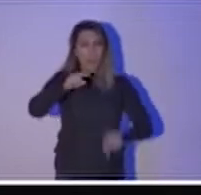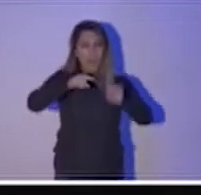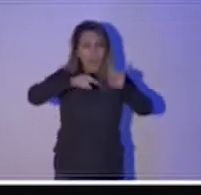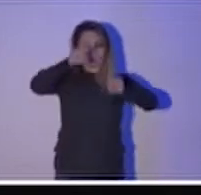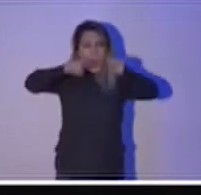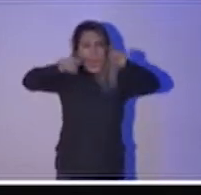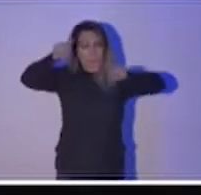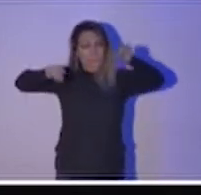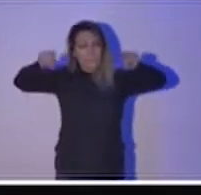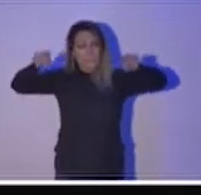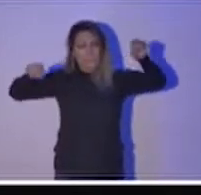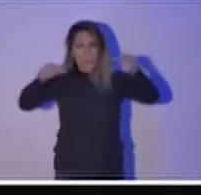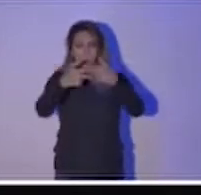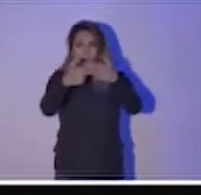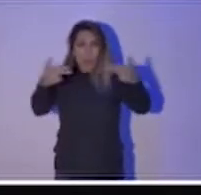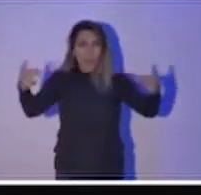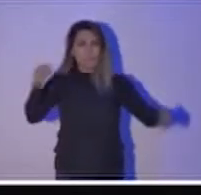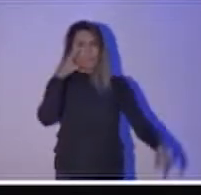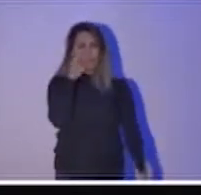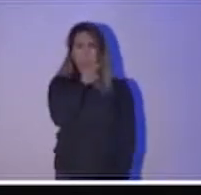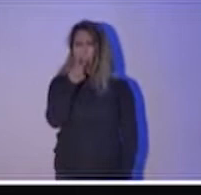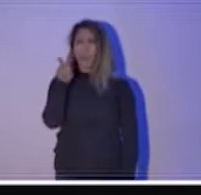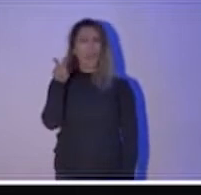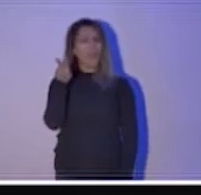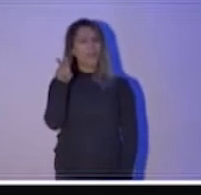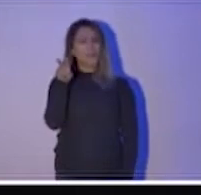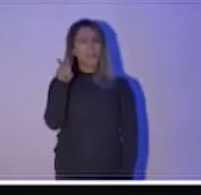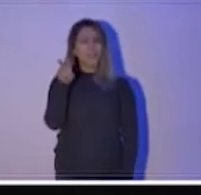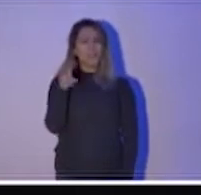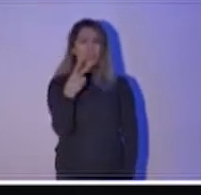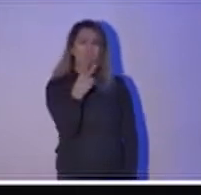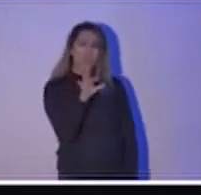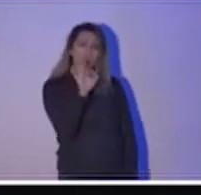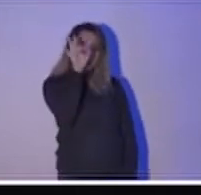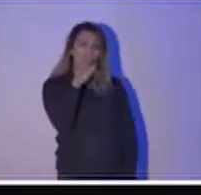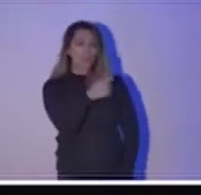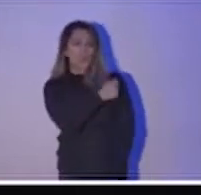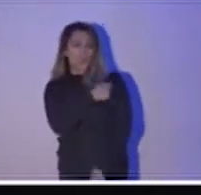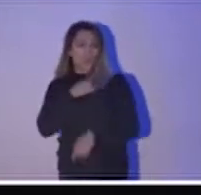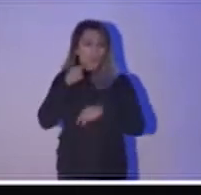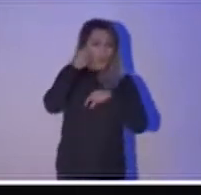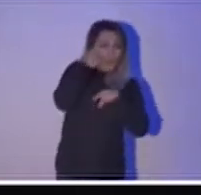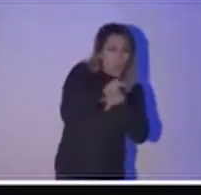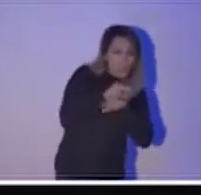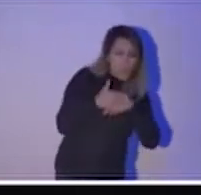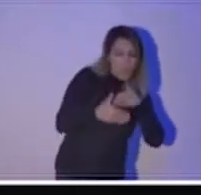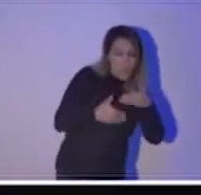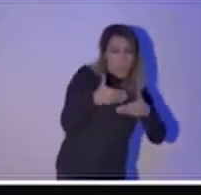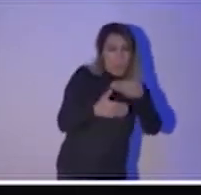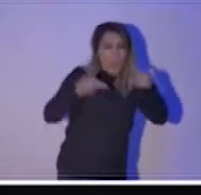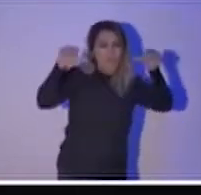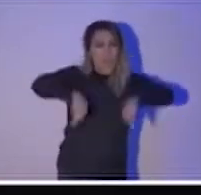já reprovamos 2% de todos os alunos que entram no nosso primeiro ano. O que